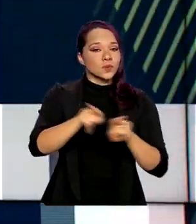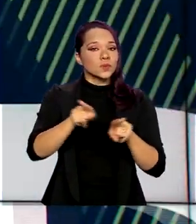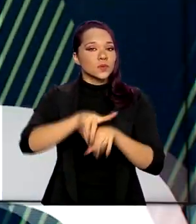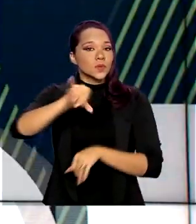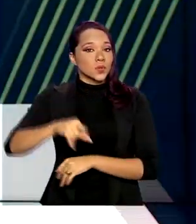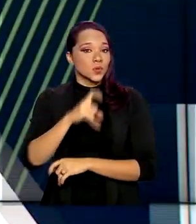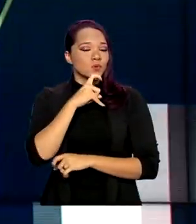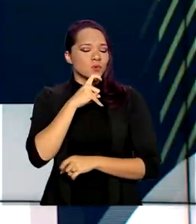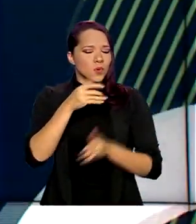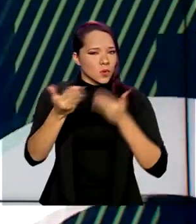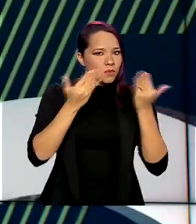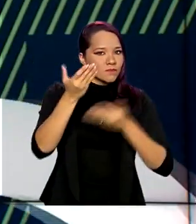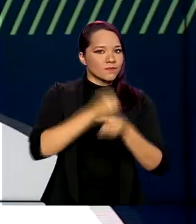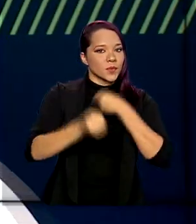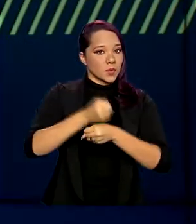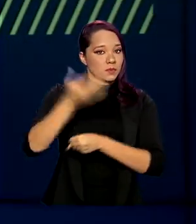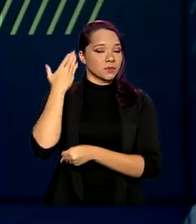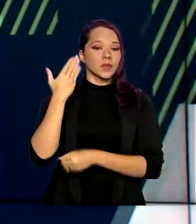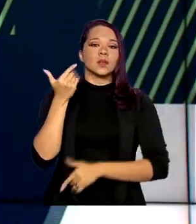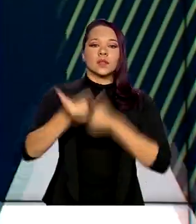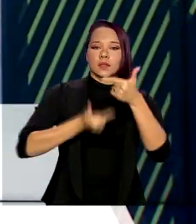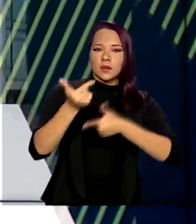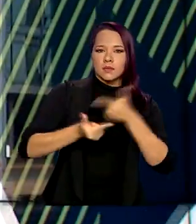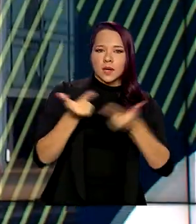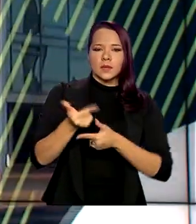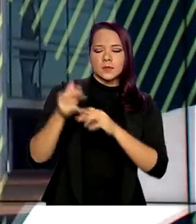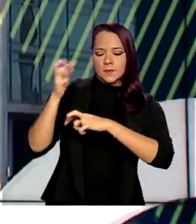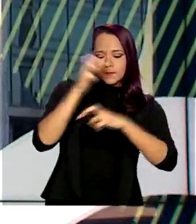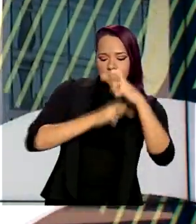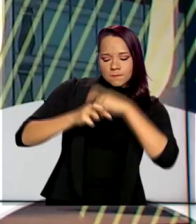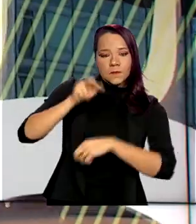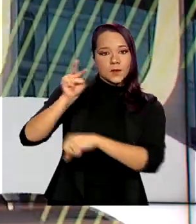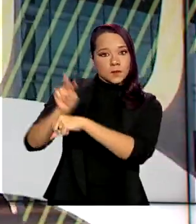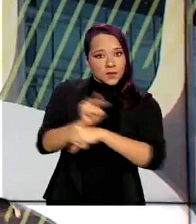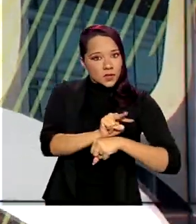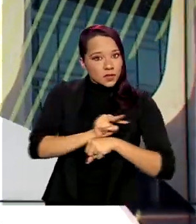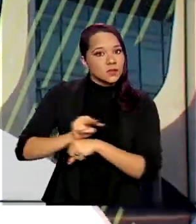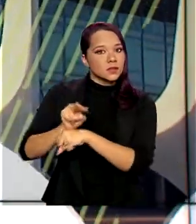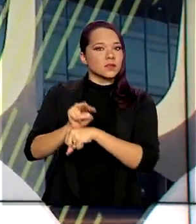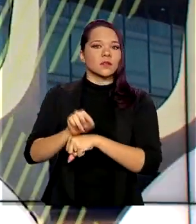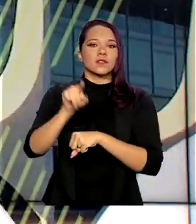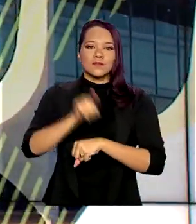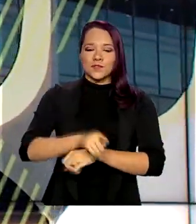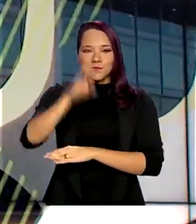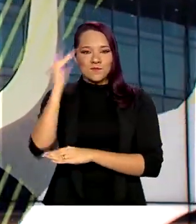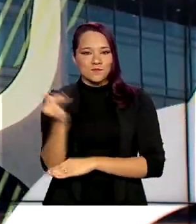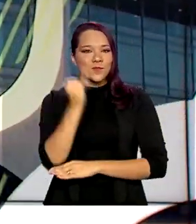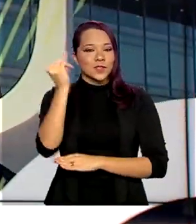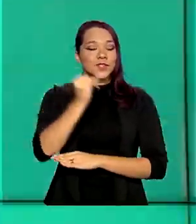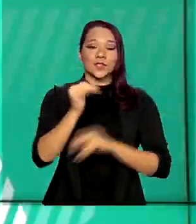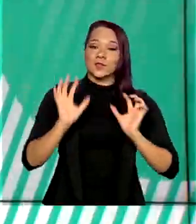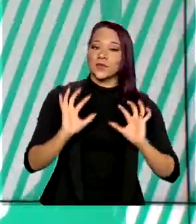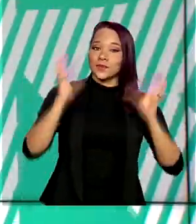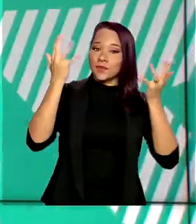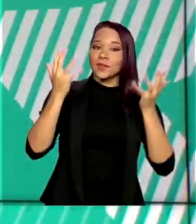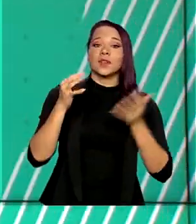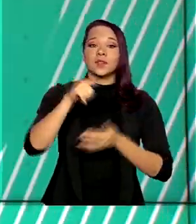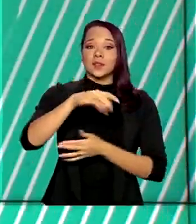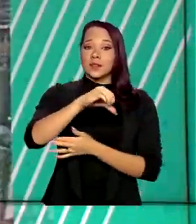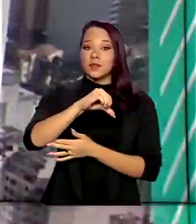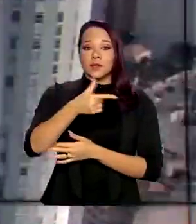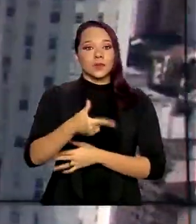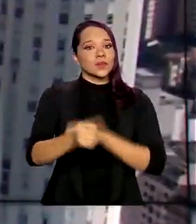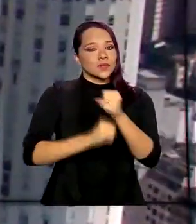mesmo período do ano passado. O trabalho de fiscalização, proteção e repressão foi destaque num evento comemorativo pelos